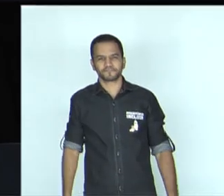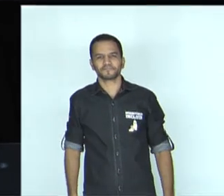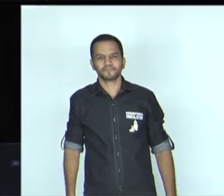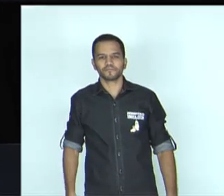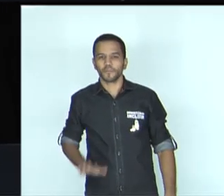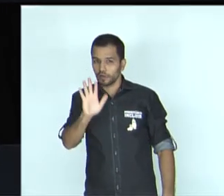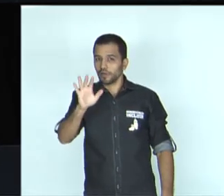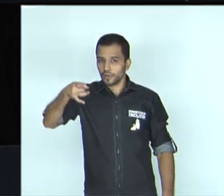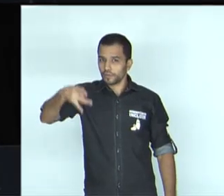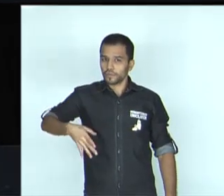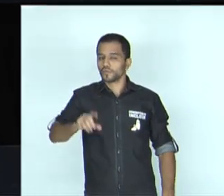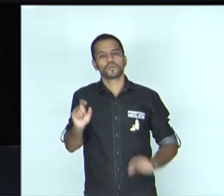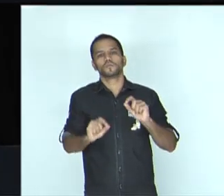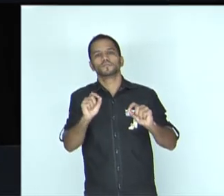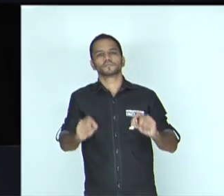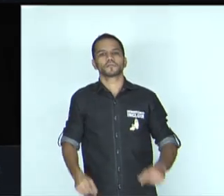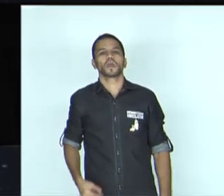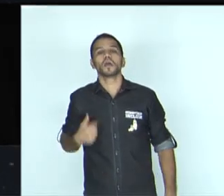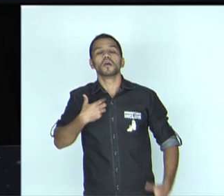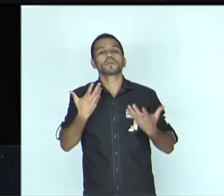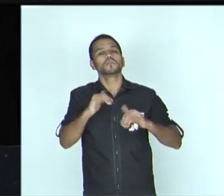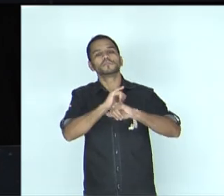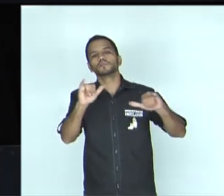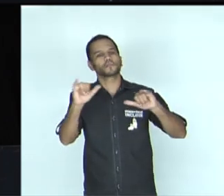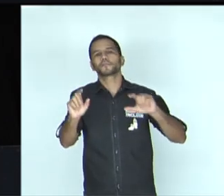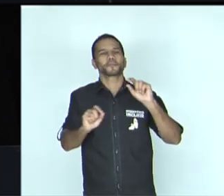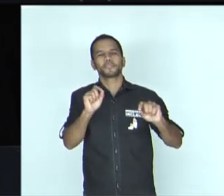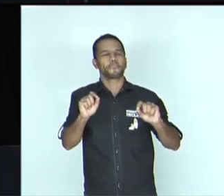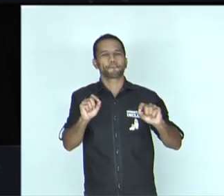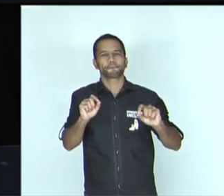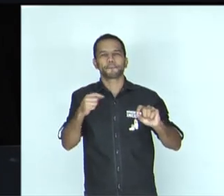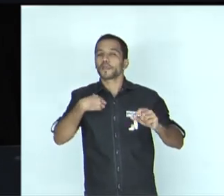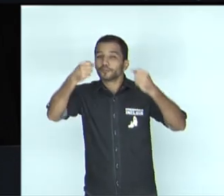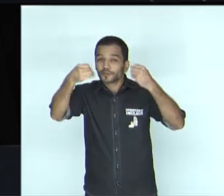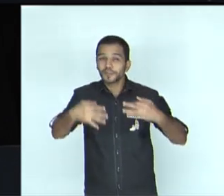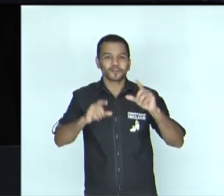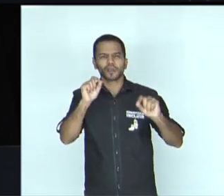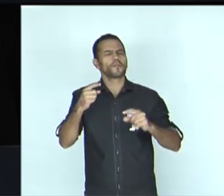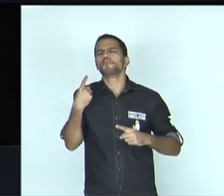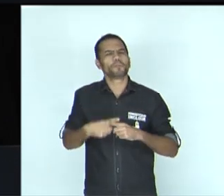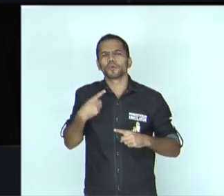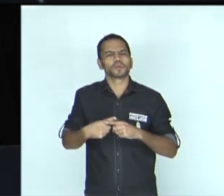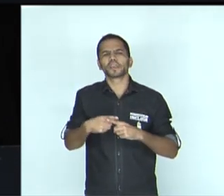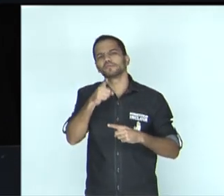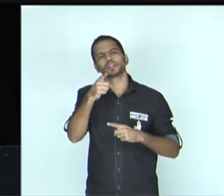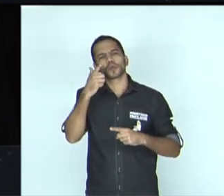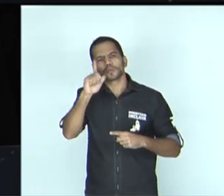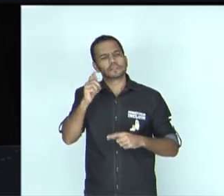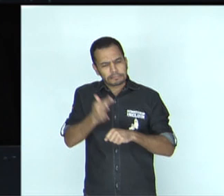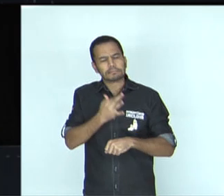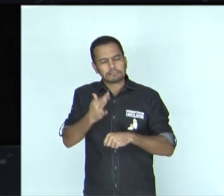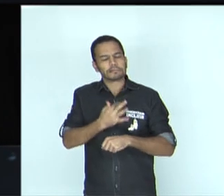Mas em último lugar, eu quero dizer por que que você deve vencer a sua